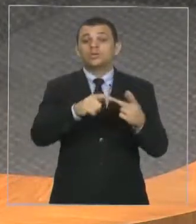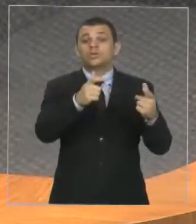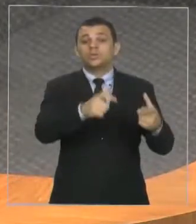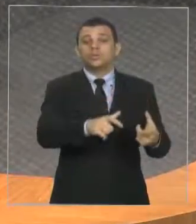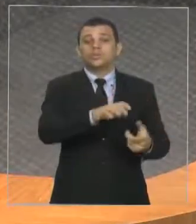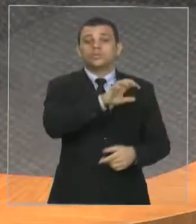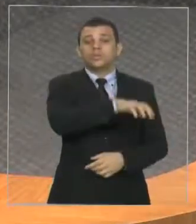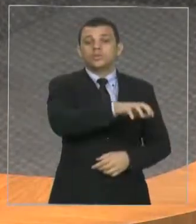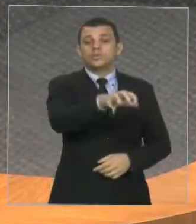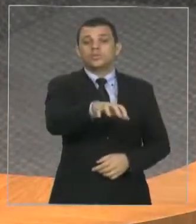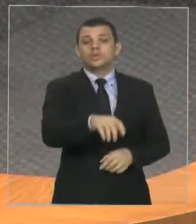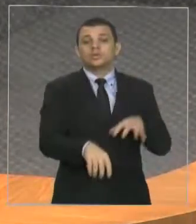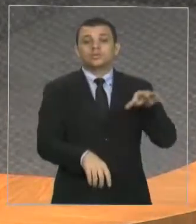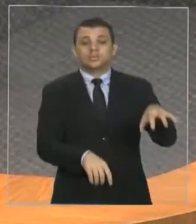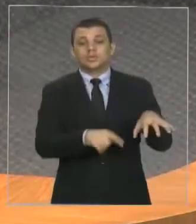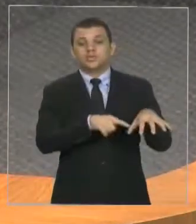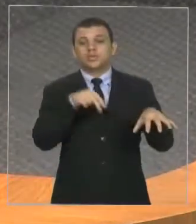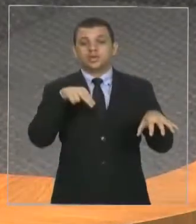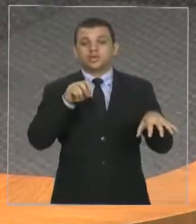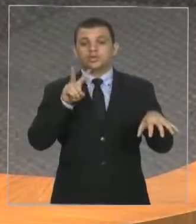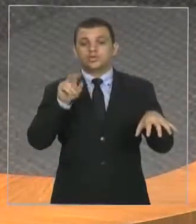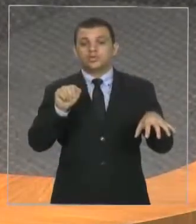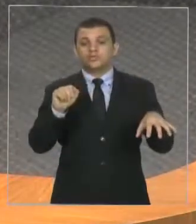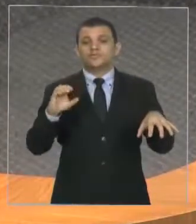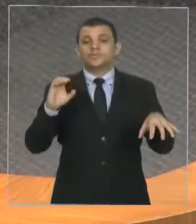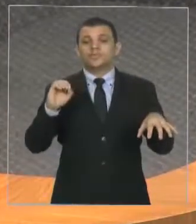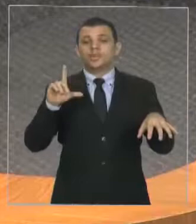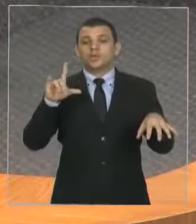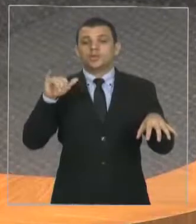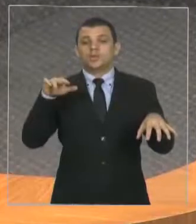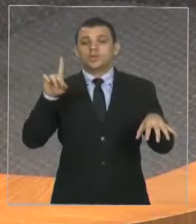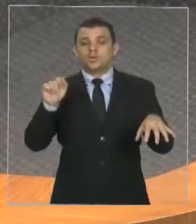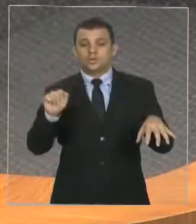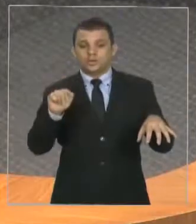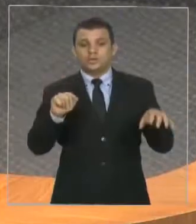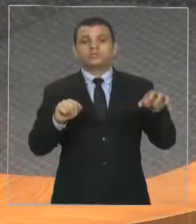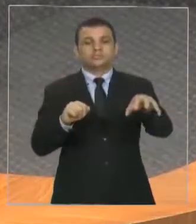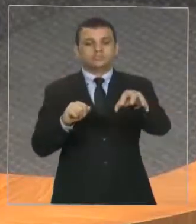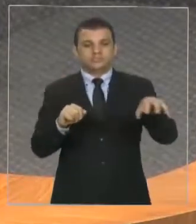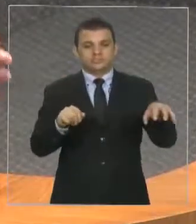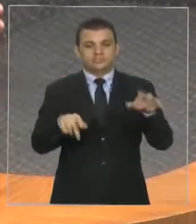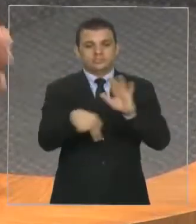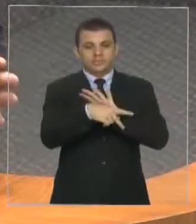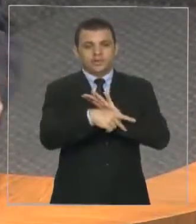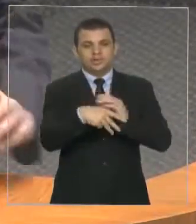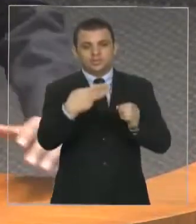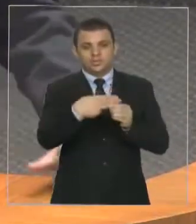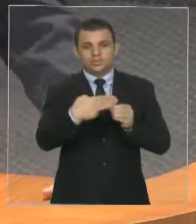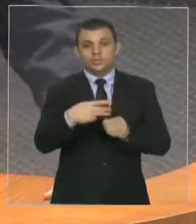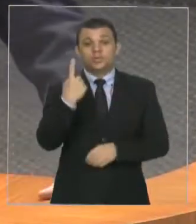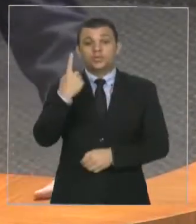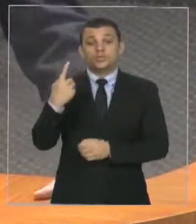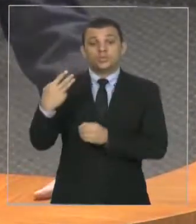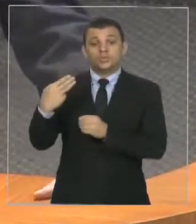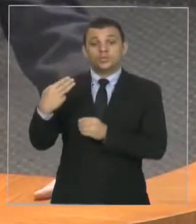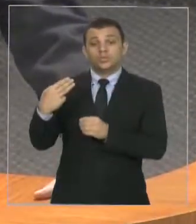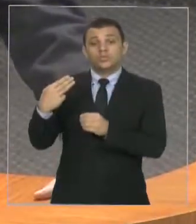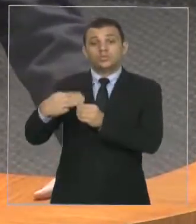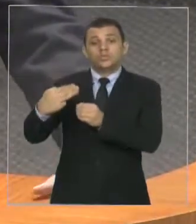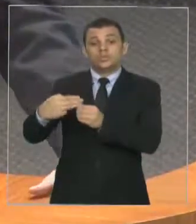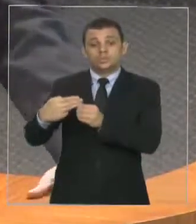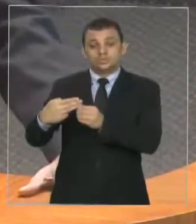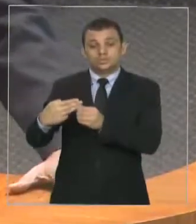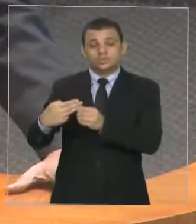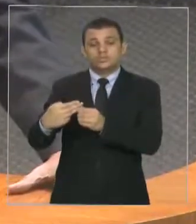no povoado de Nova Olinda, dois povoados em Nova Olinda, e uma escola na sede de Santa Luzia